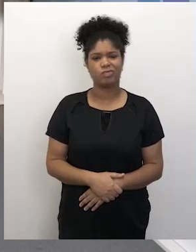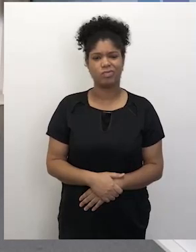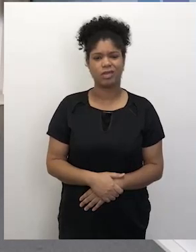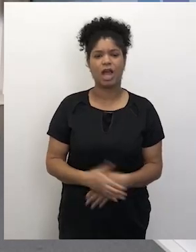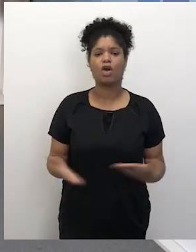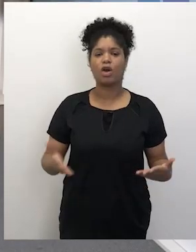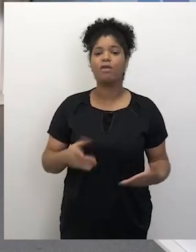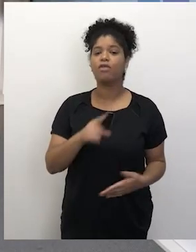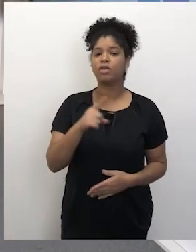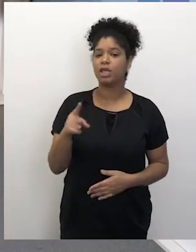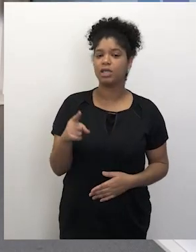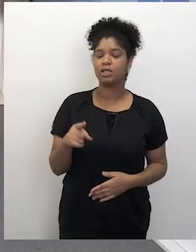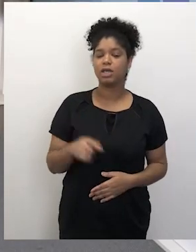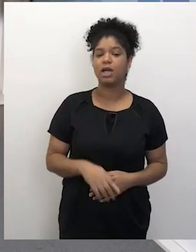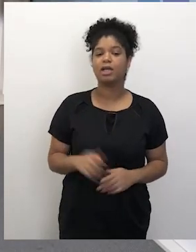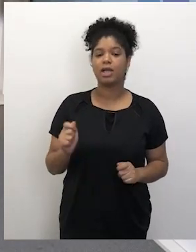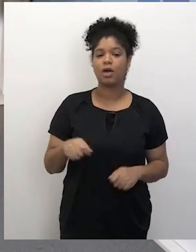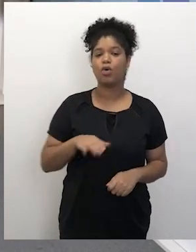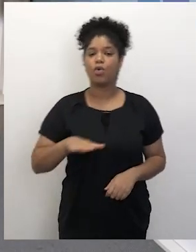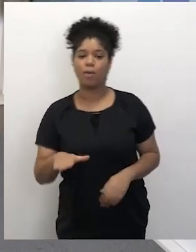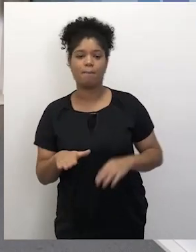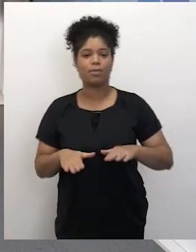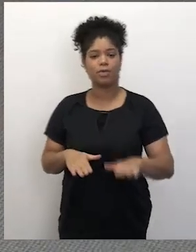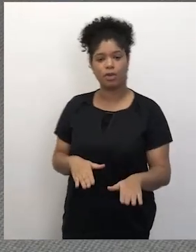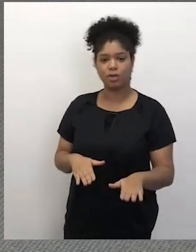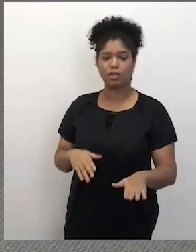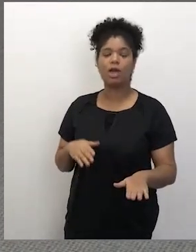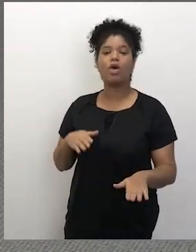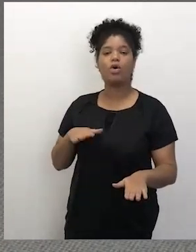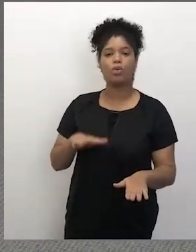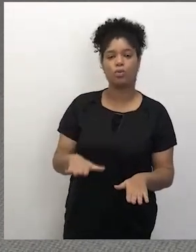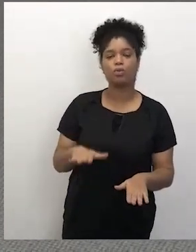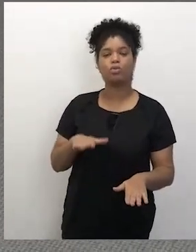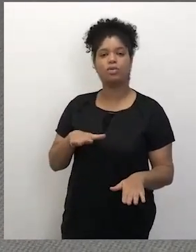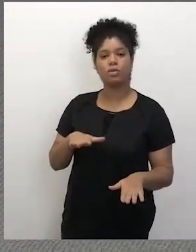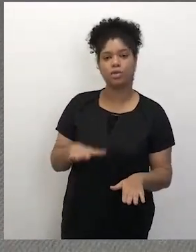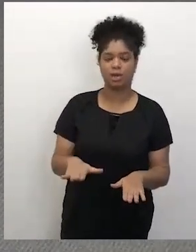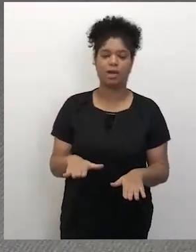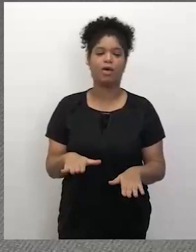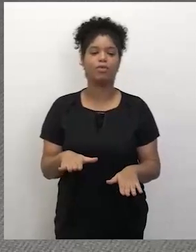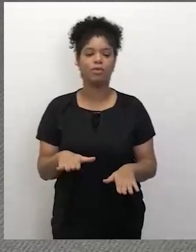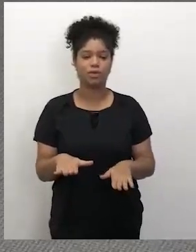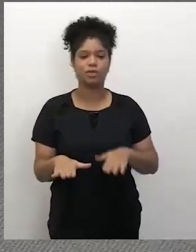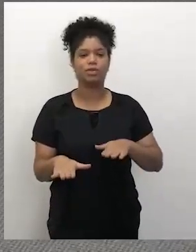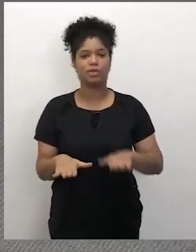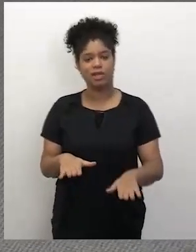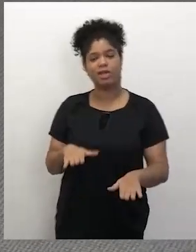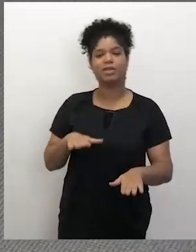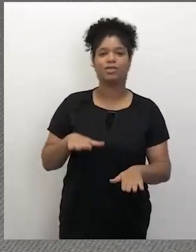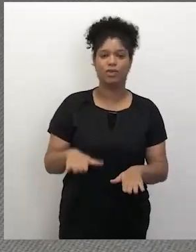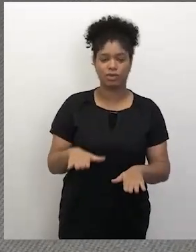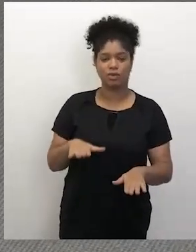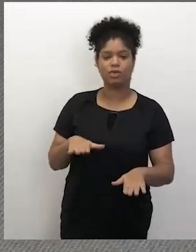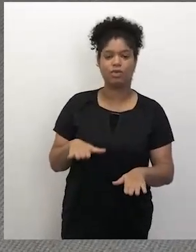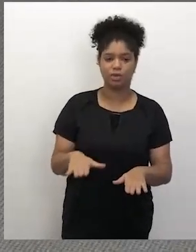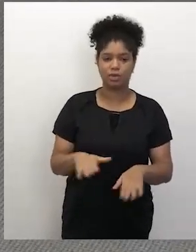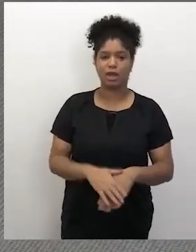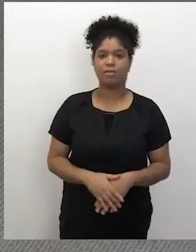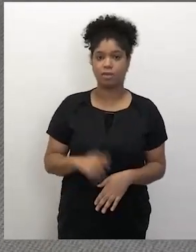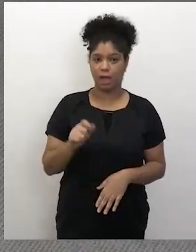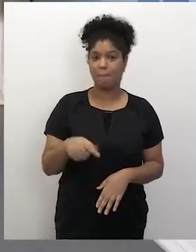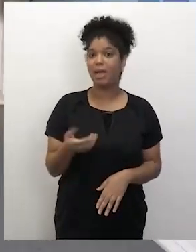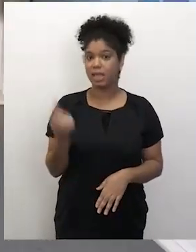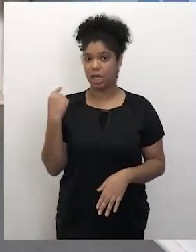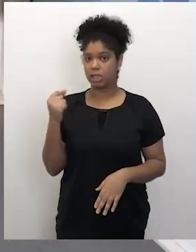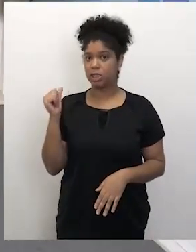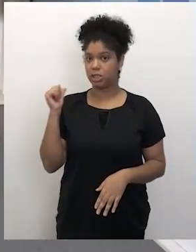estilo de vocês aí, ó. Um, dois. Tá. Pam. Pam,